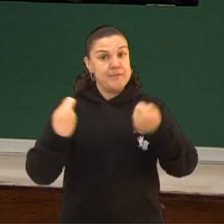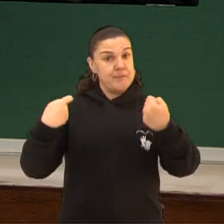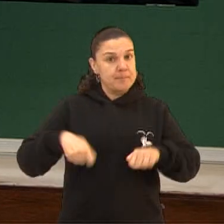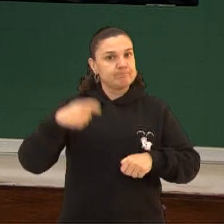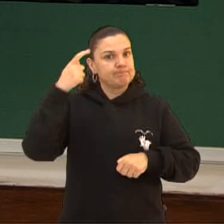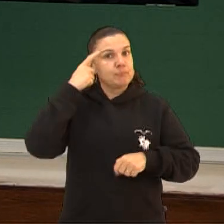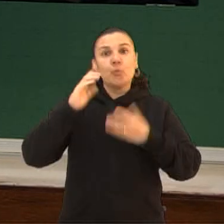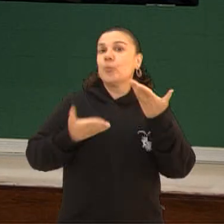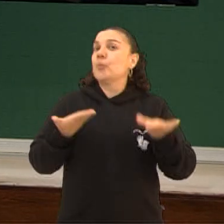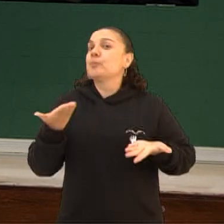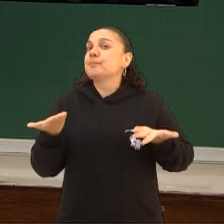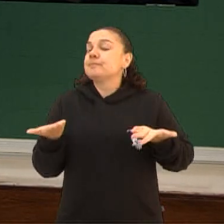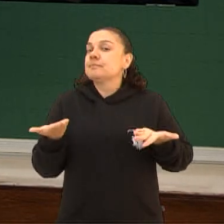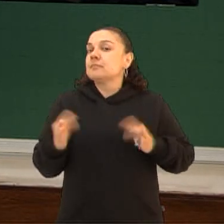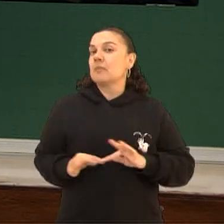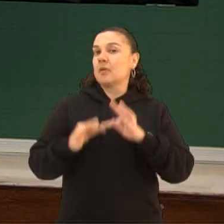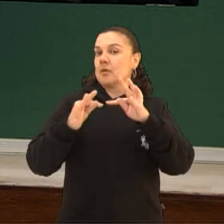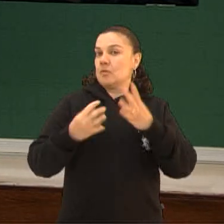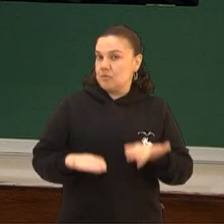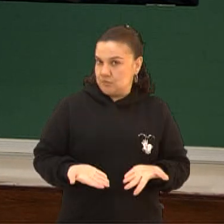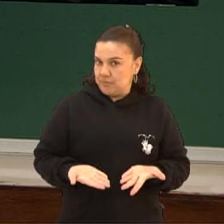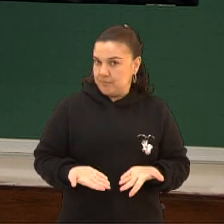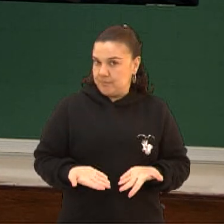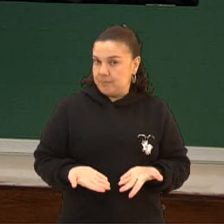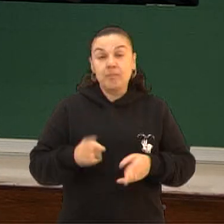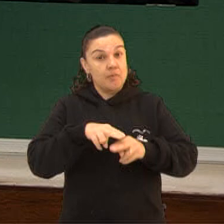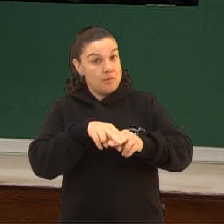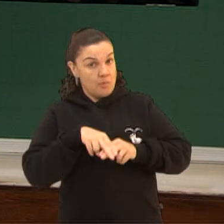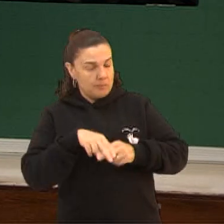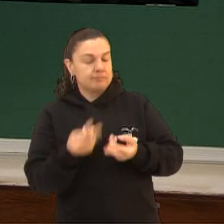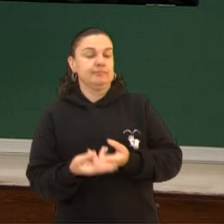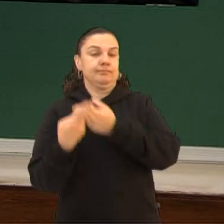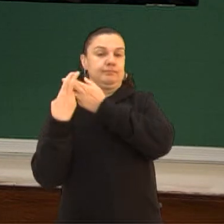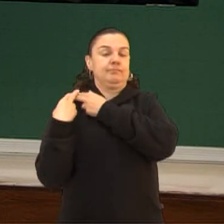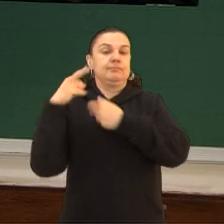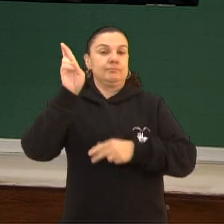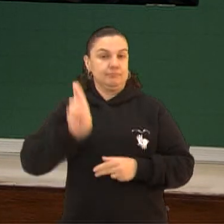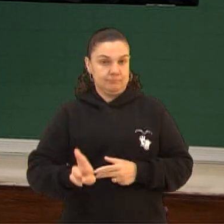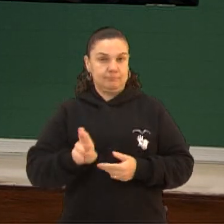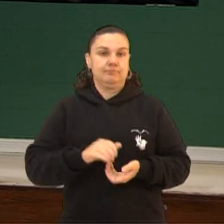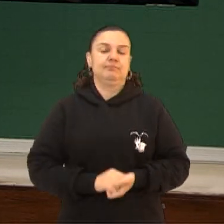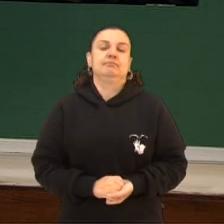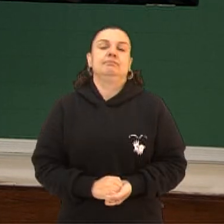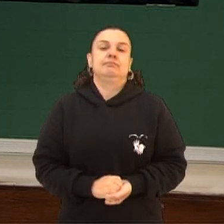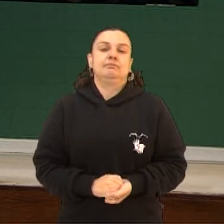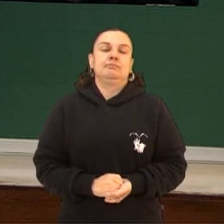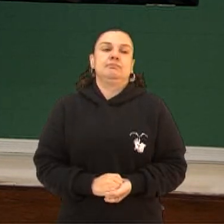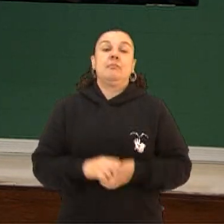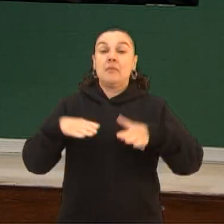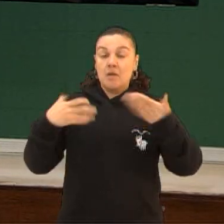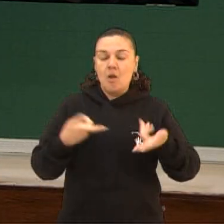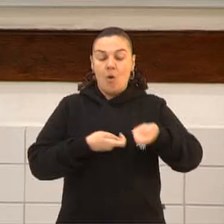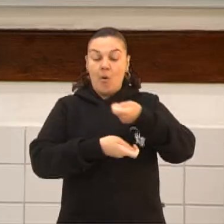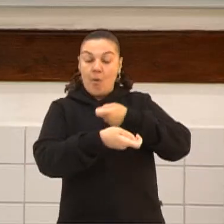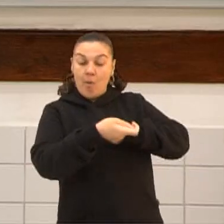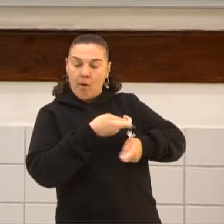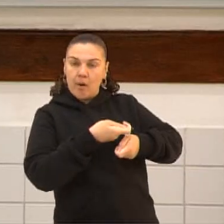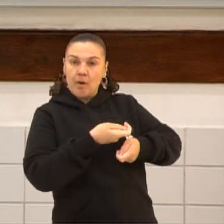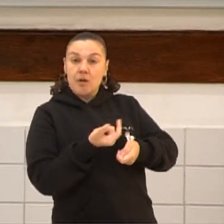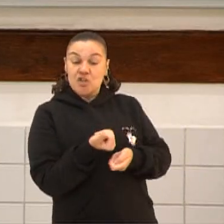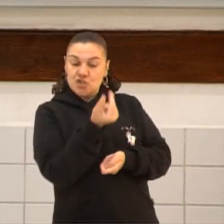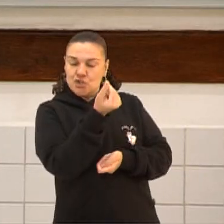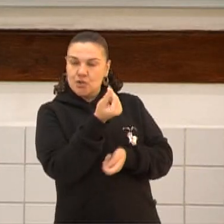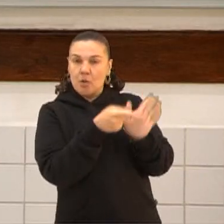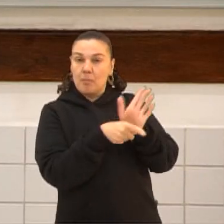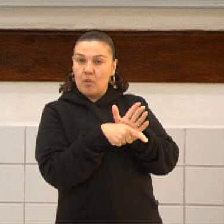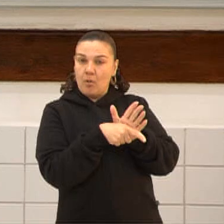vai fazer com essa tecnologia. Aí que entra a questão da responsabilidade. Uma economia ecológica, então, né? A